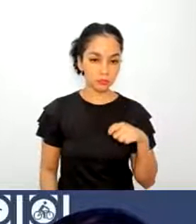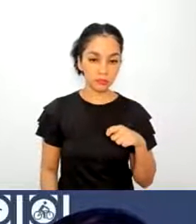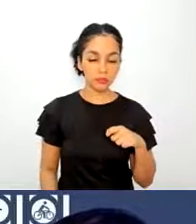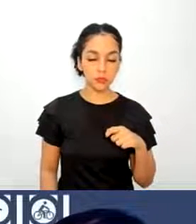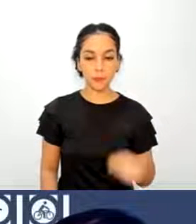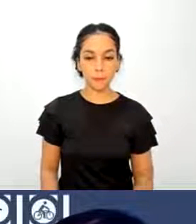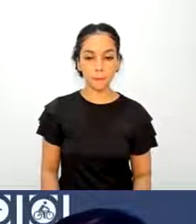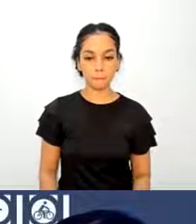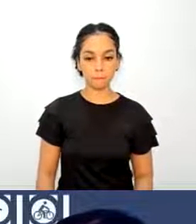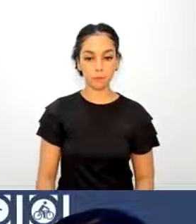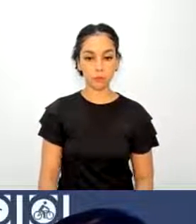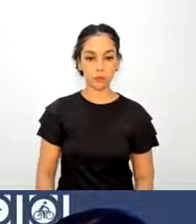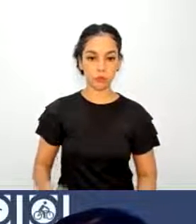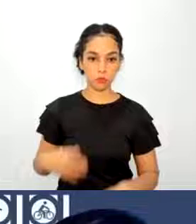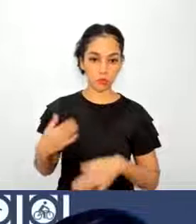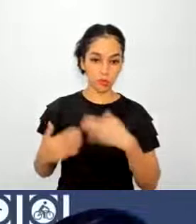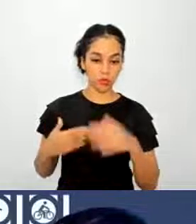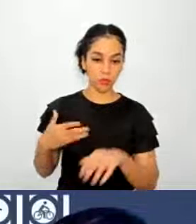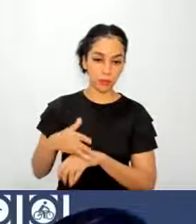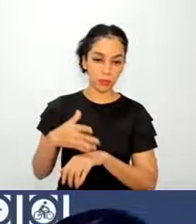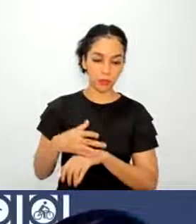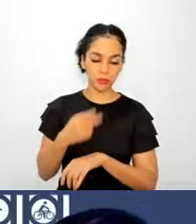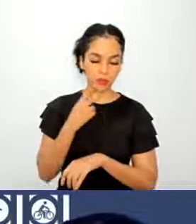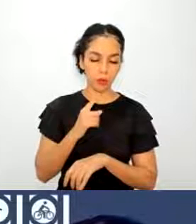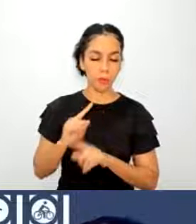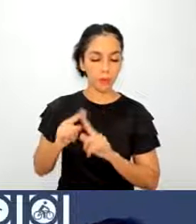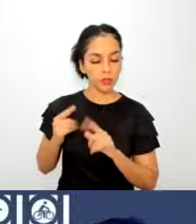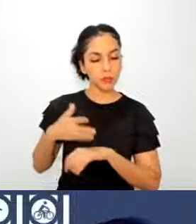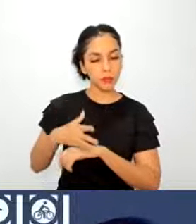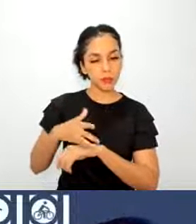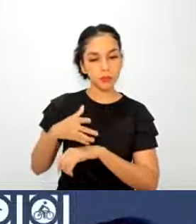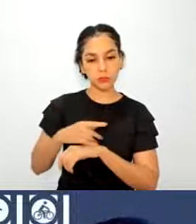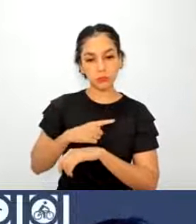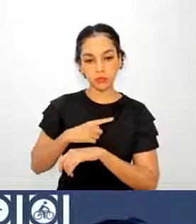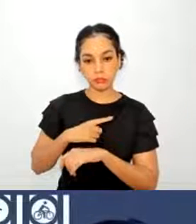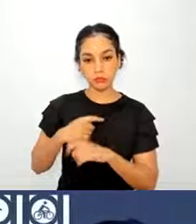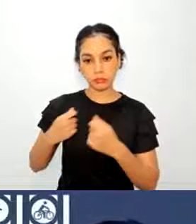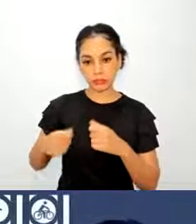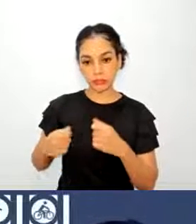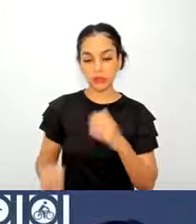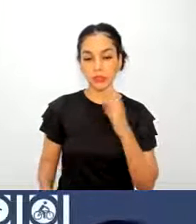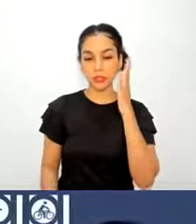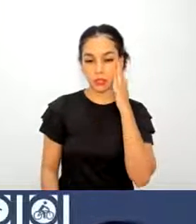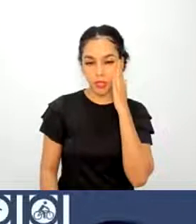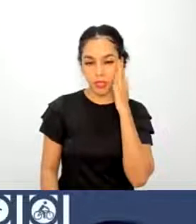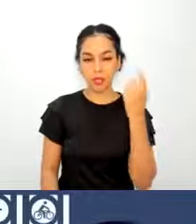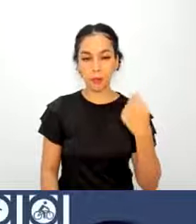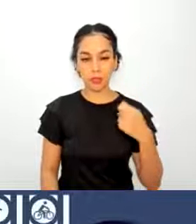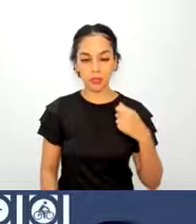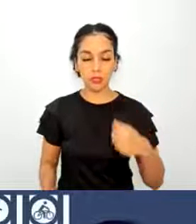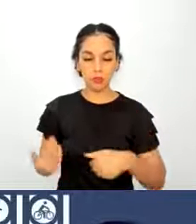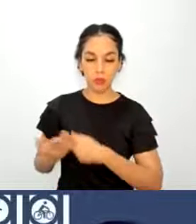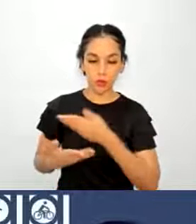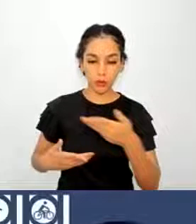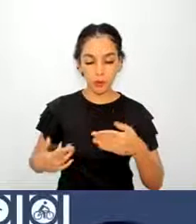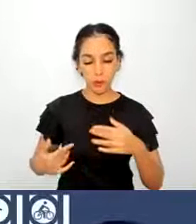o processo participativo, ele não falou isso, mas o processo participativo demanda um saber também, um envolvimento que leva muito